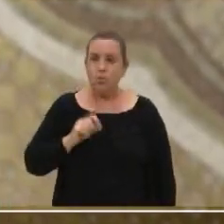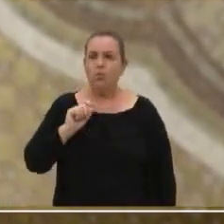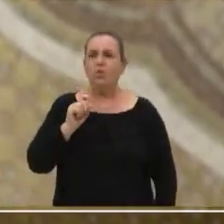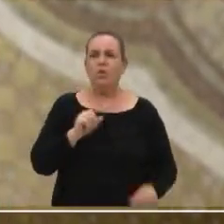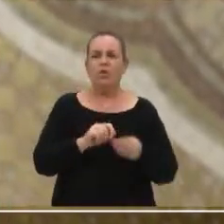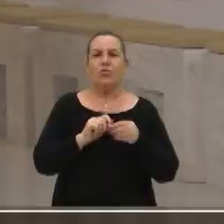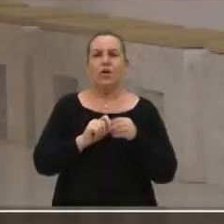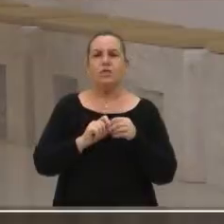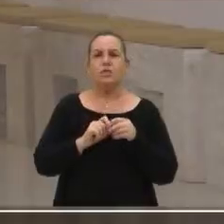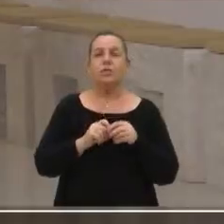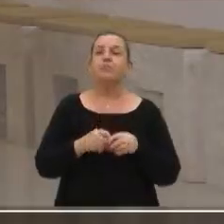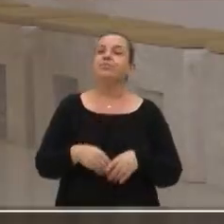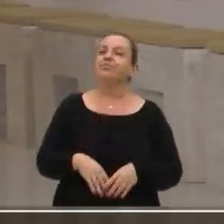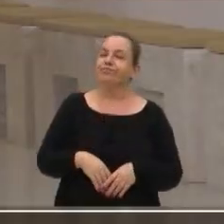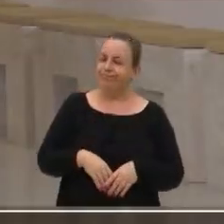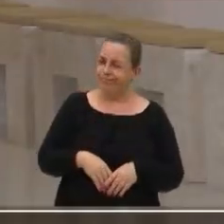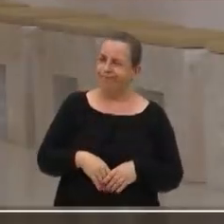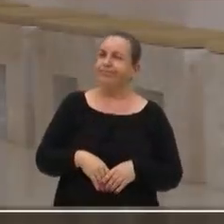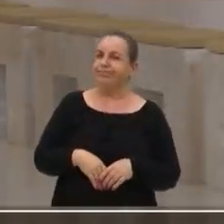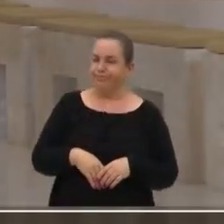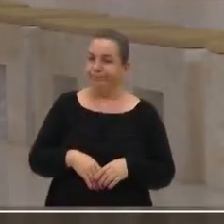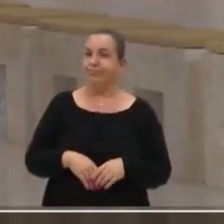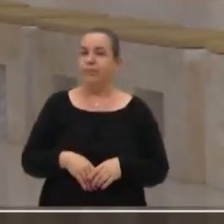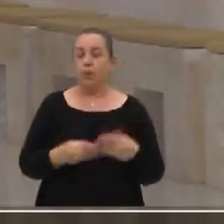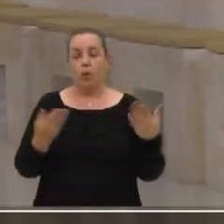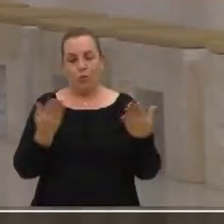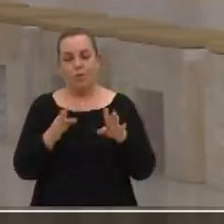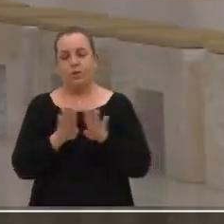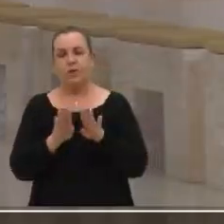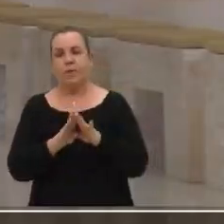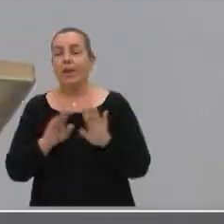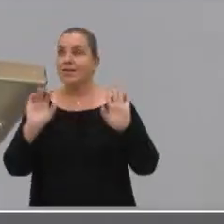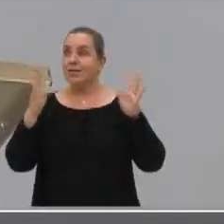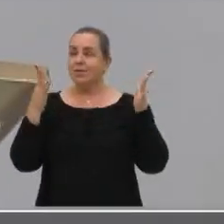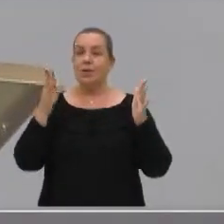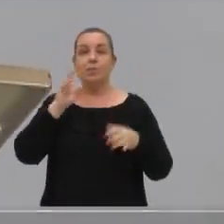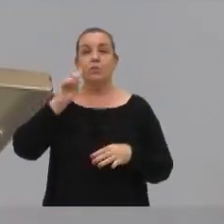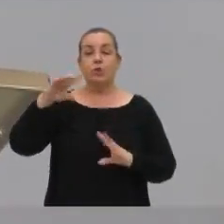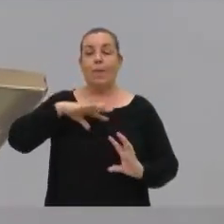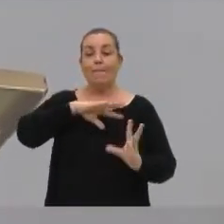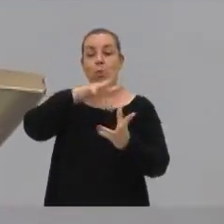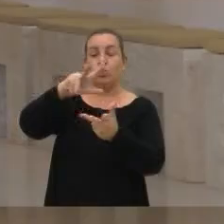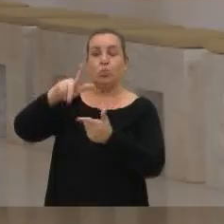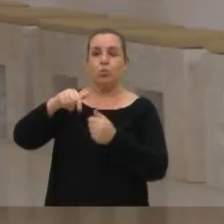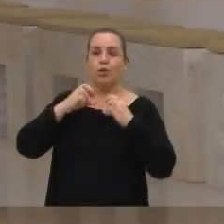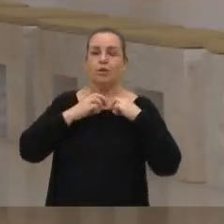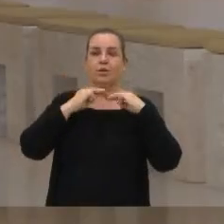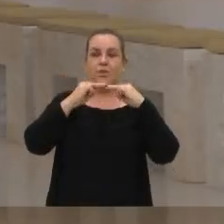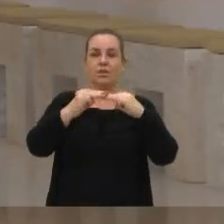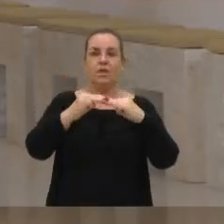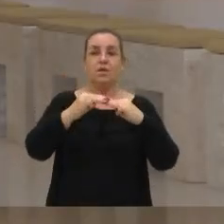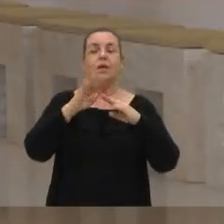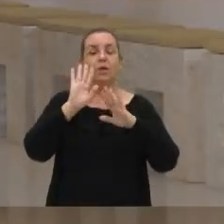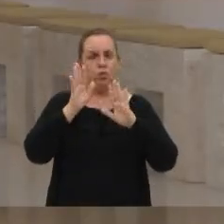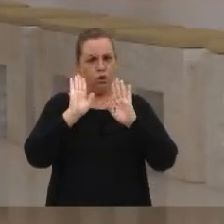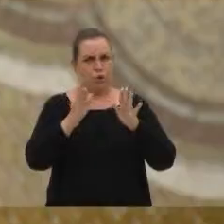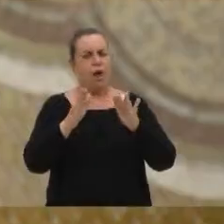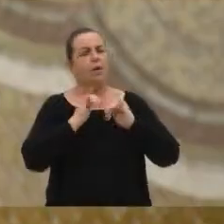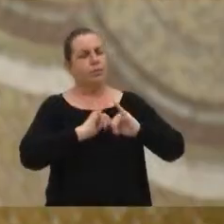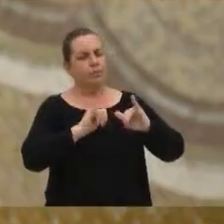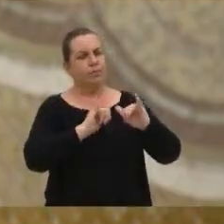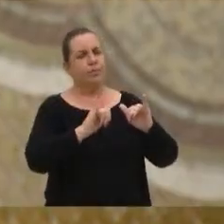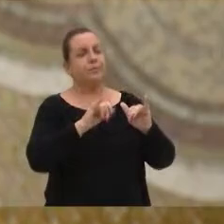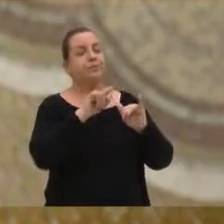Hoje também celebramos o Dia Mundial das Missões, e eu falava que a comunidade de Tessalônica, segundo a